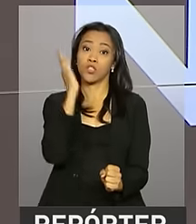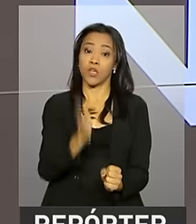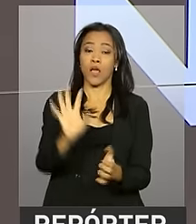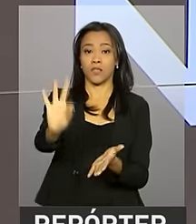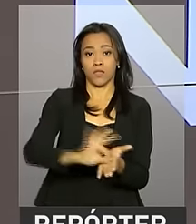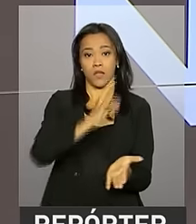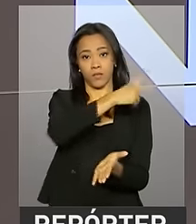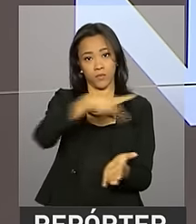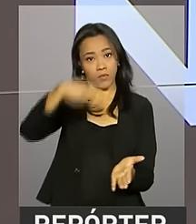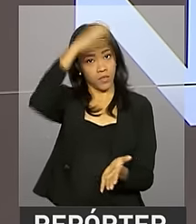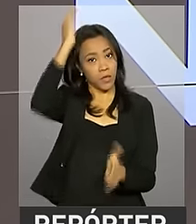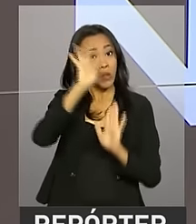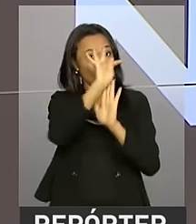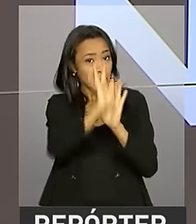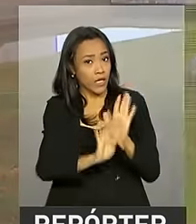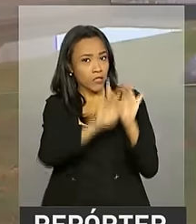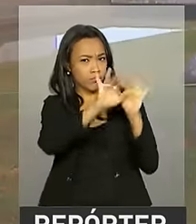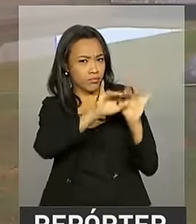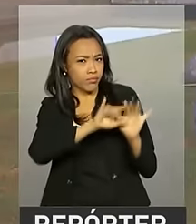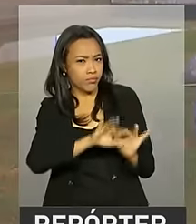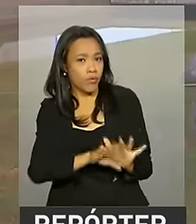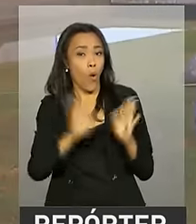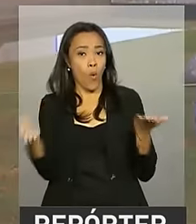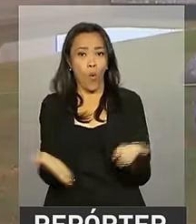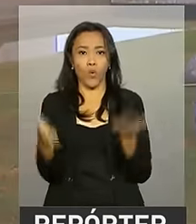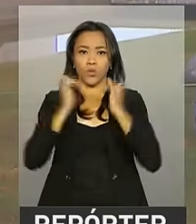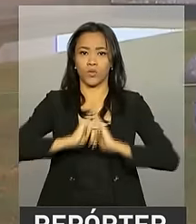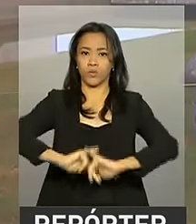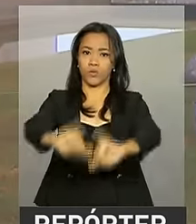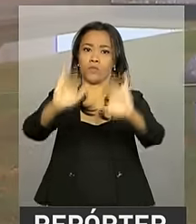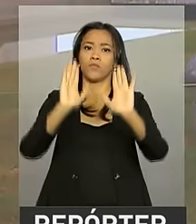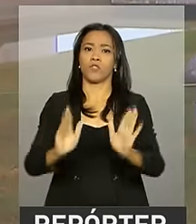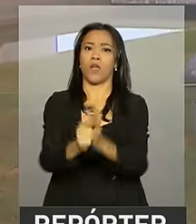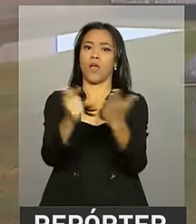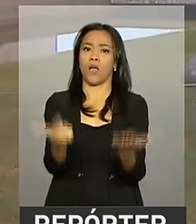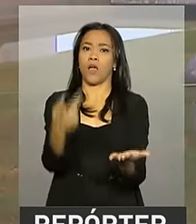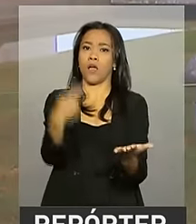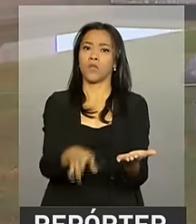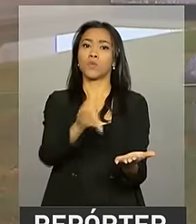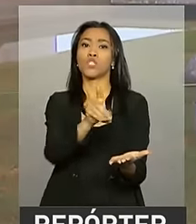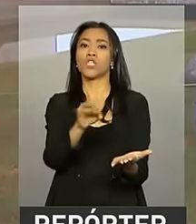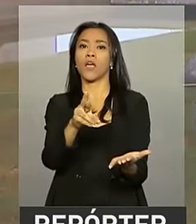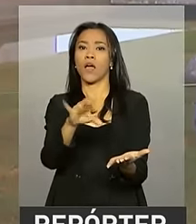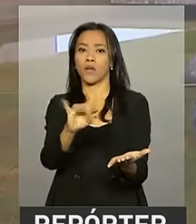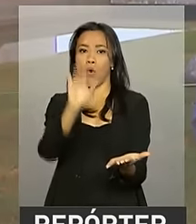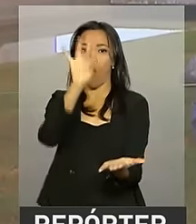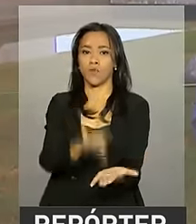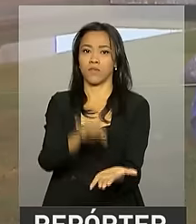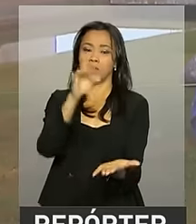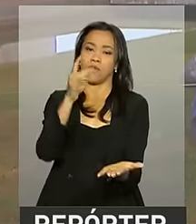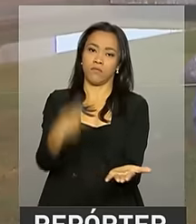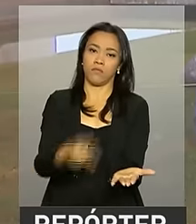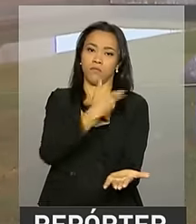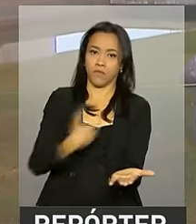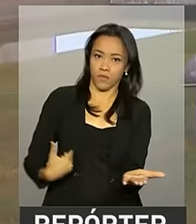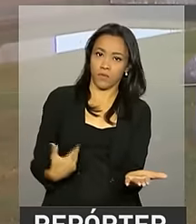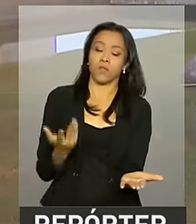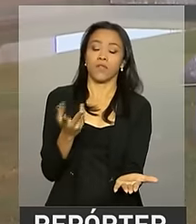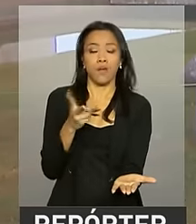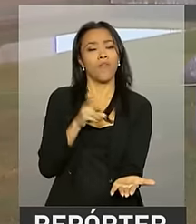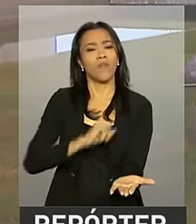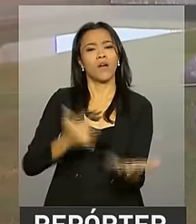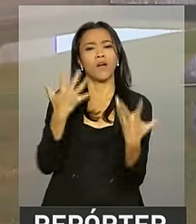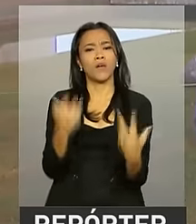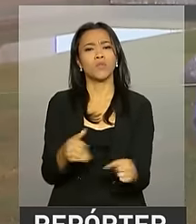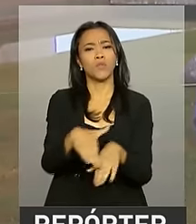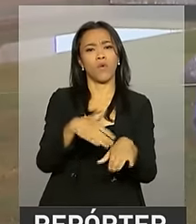Temer o texto foi publicado na edição de hoje do Diário Oficial da União e para saber mais sobre essas informações a gente vai conversar agora com